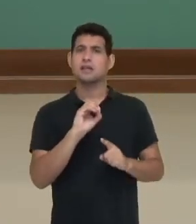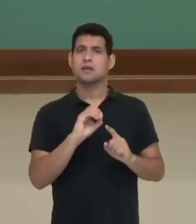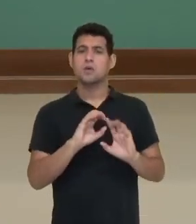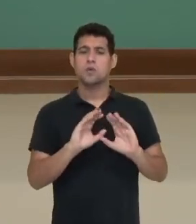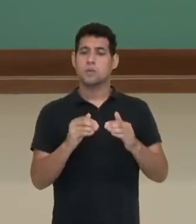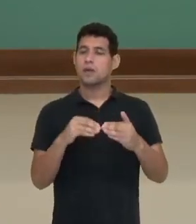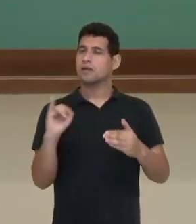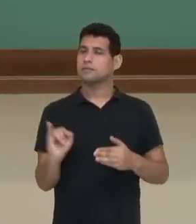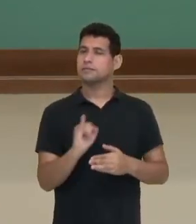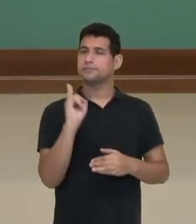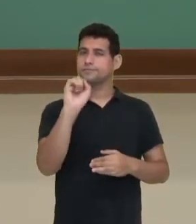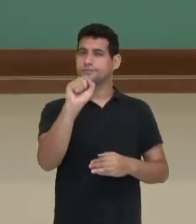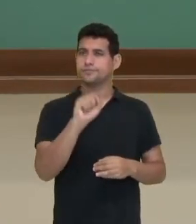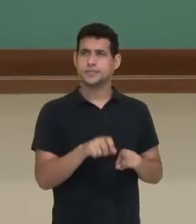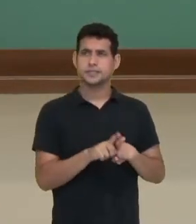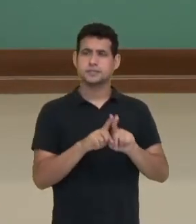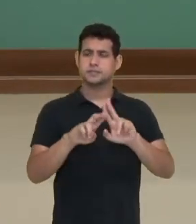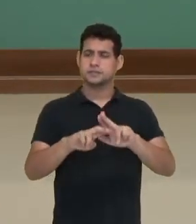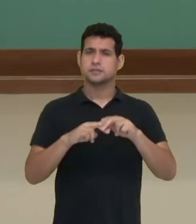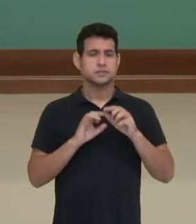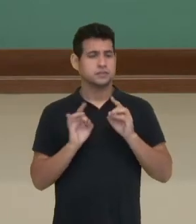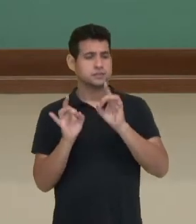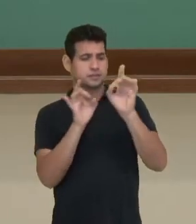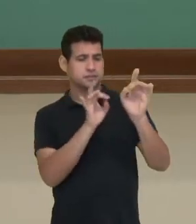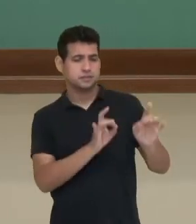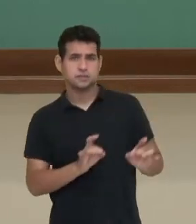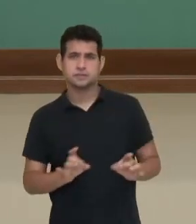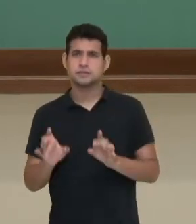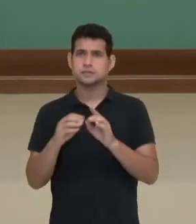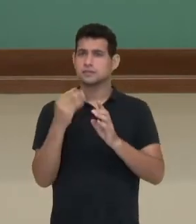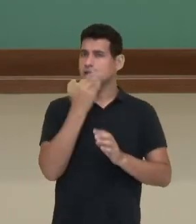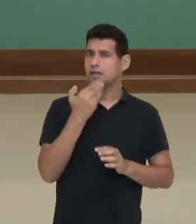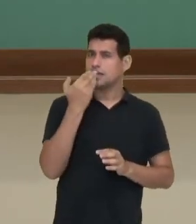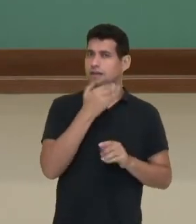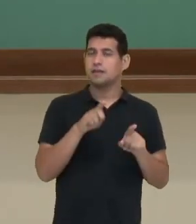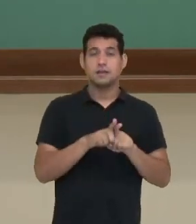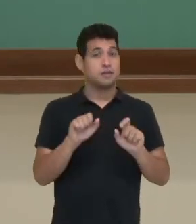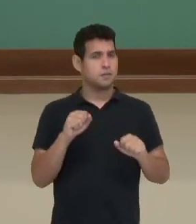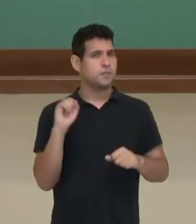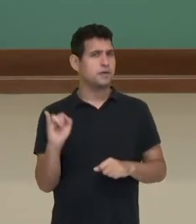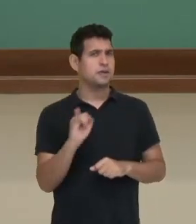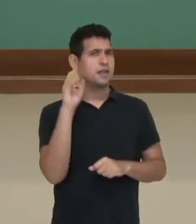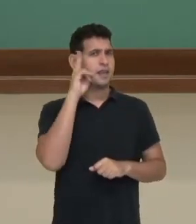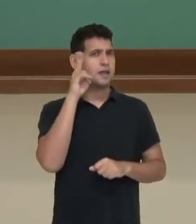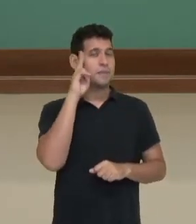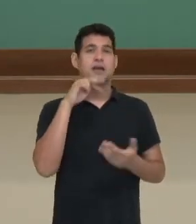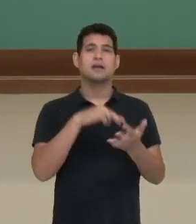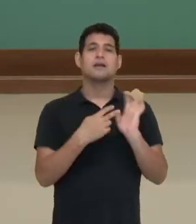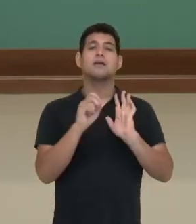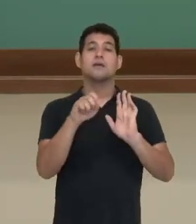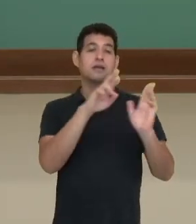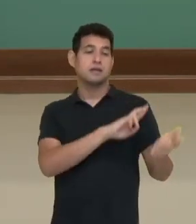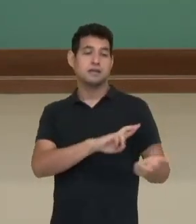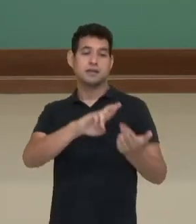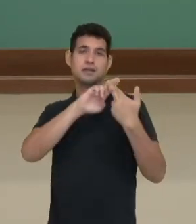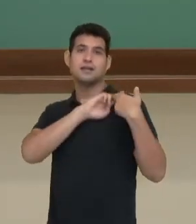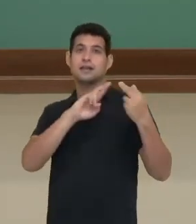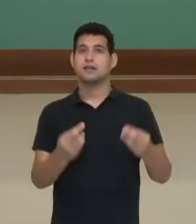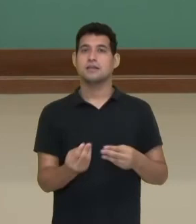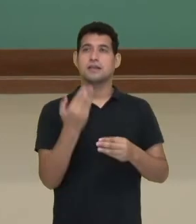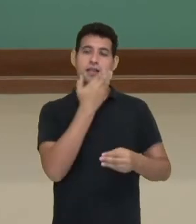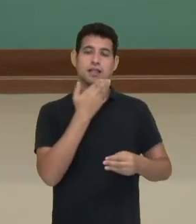era importante para eles por conta do comércio do açúcar. Vamos lembrar que eles eram responsáveis pelo refino do